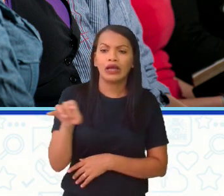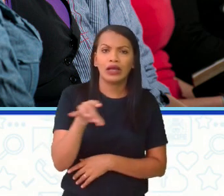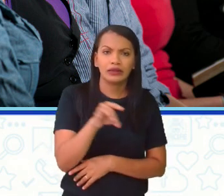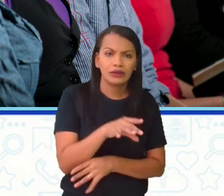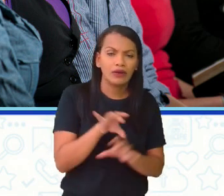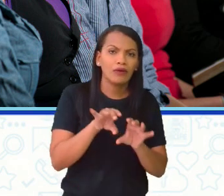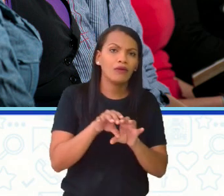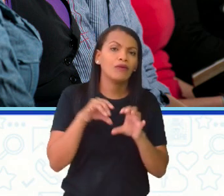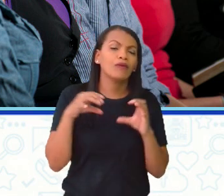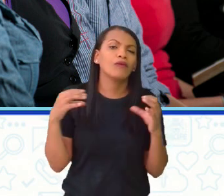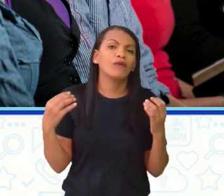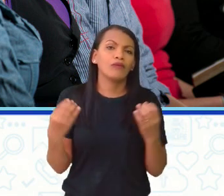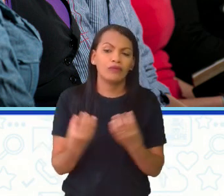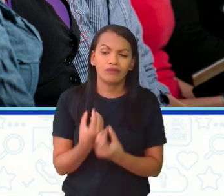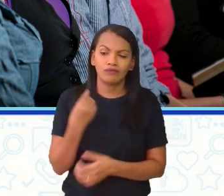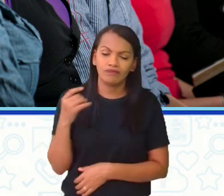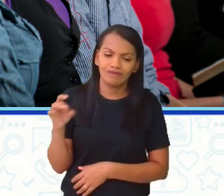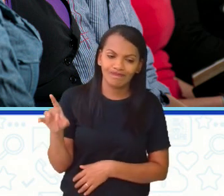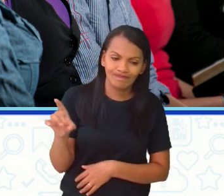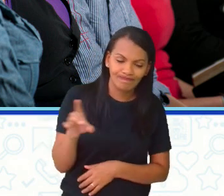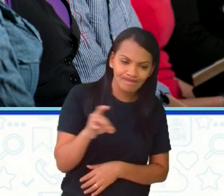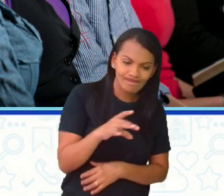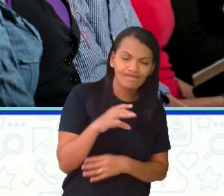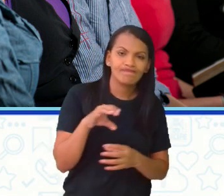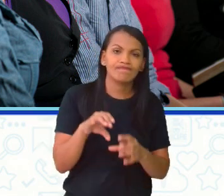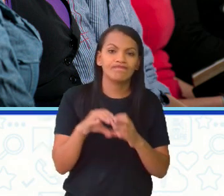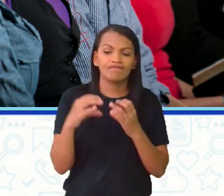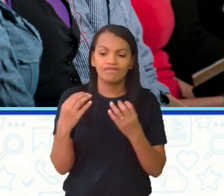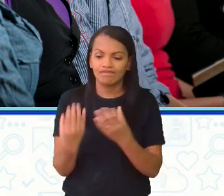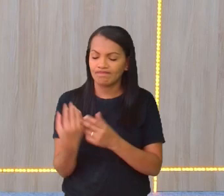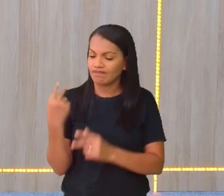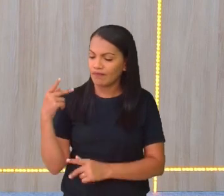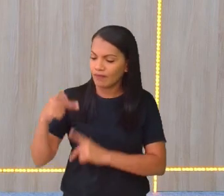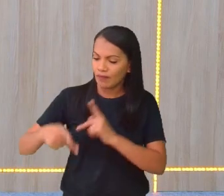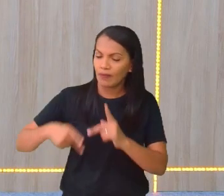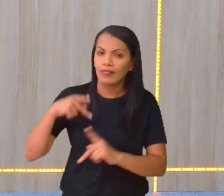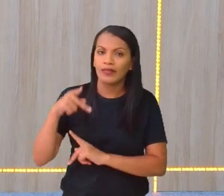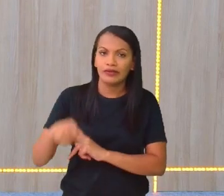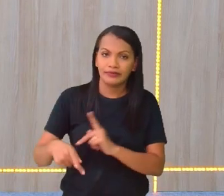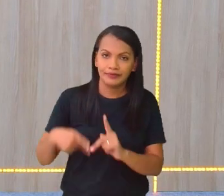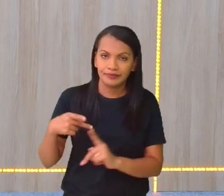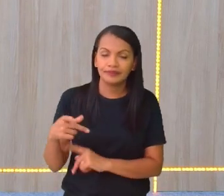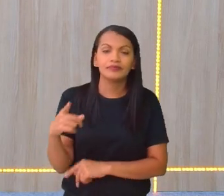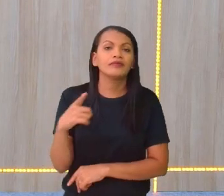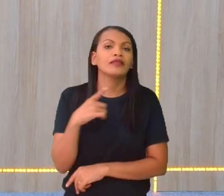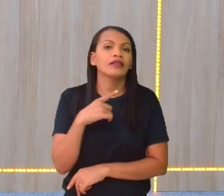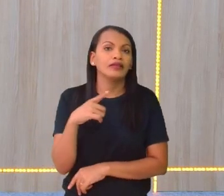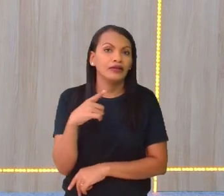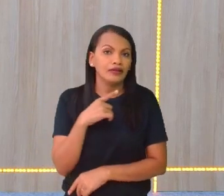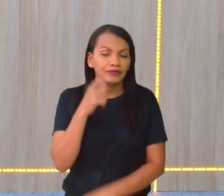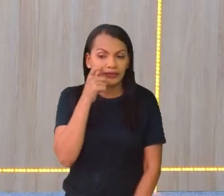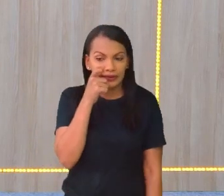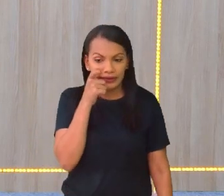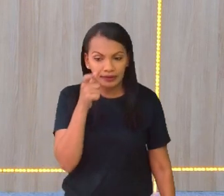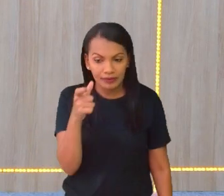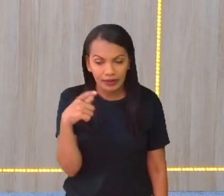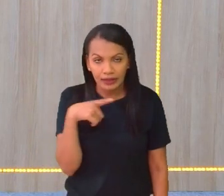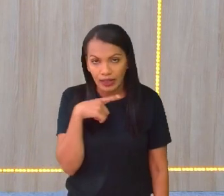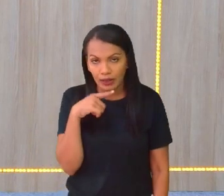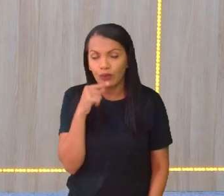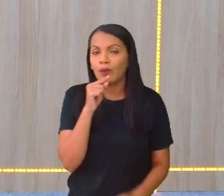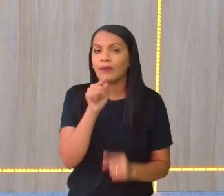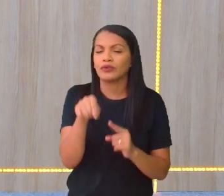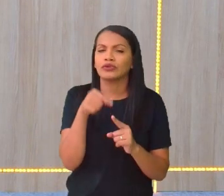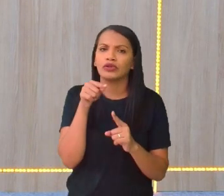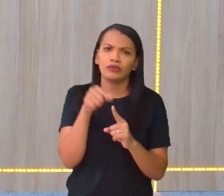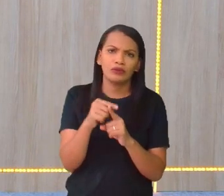comunidade, não é? Cada povo, vou falar assim, não é? Tem um interesse, tem um objetivo.